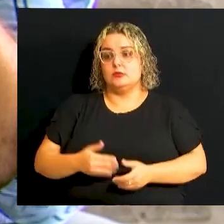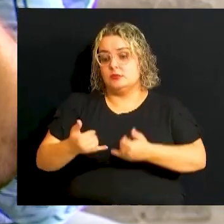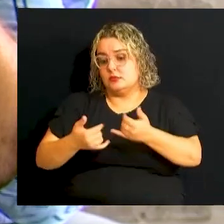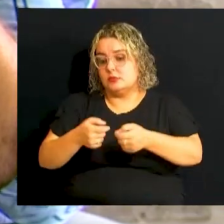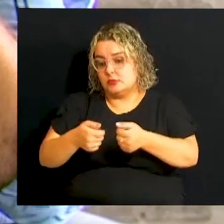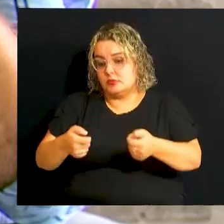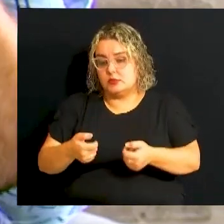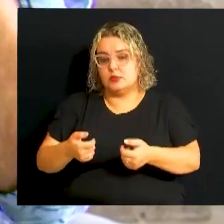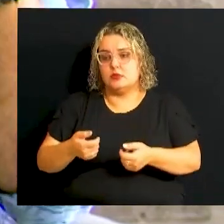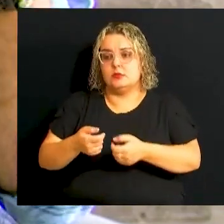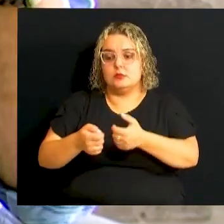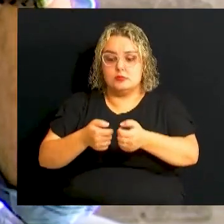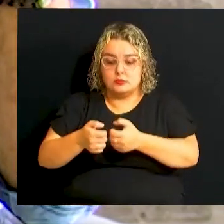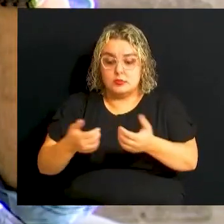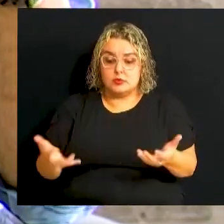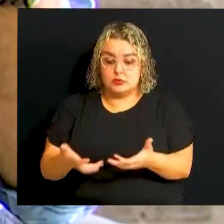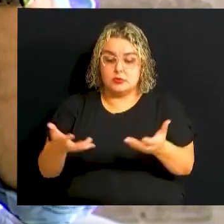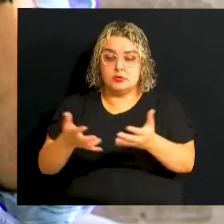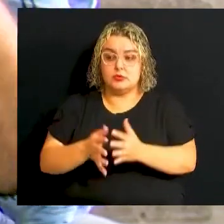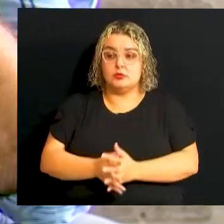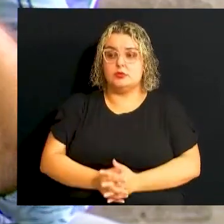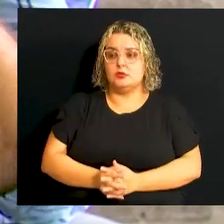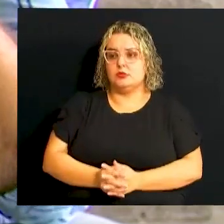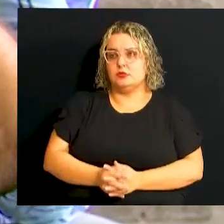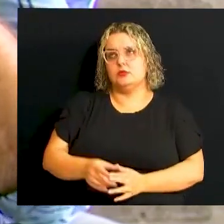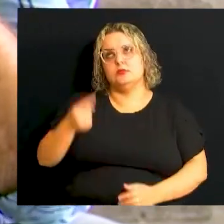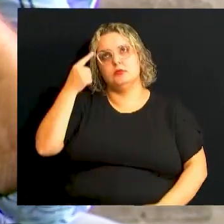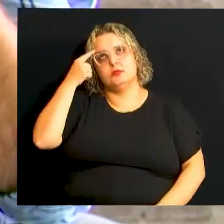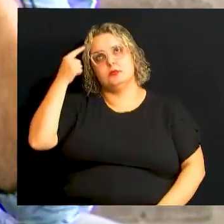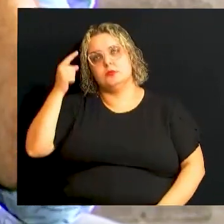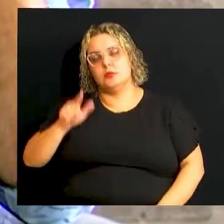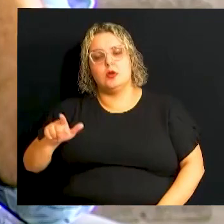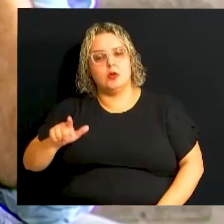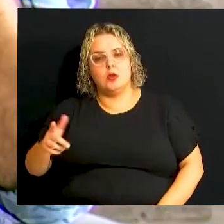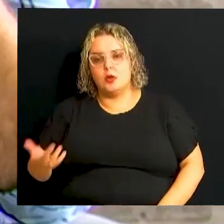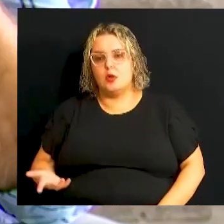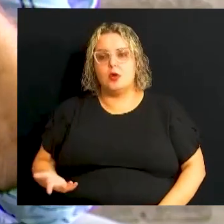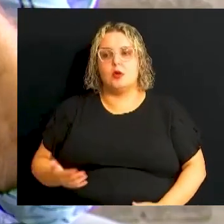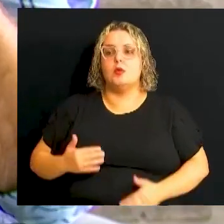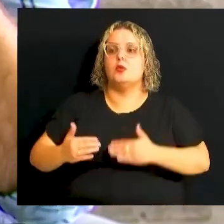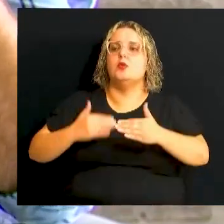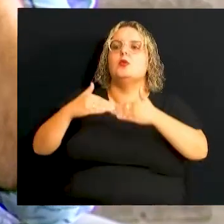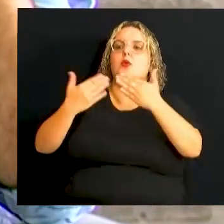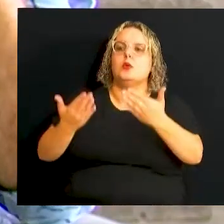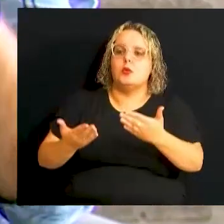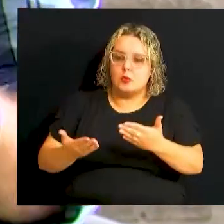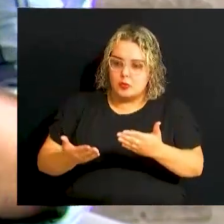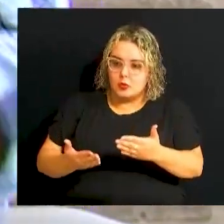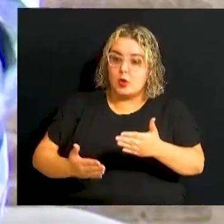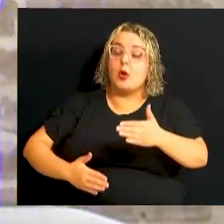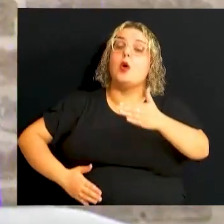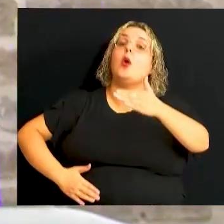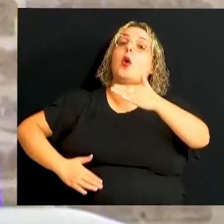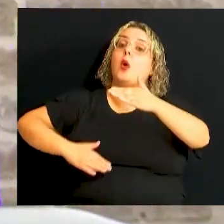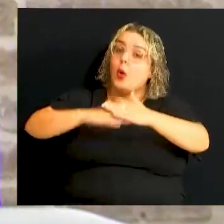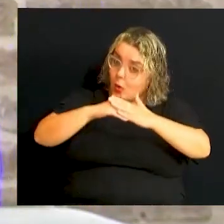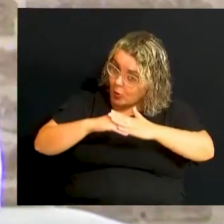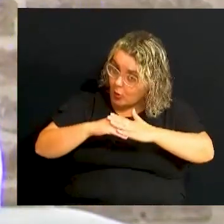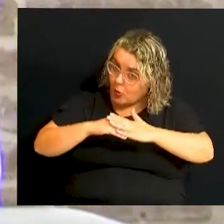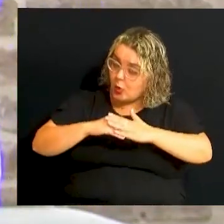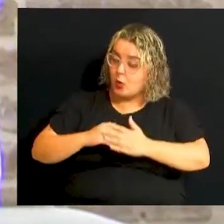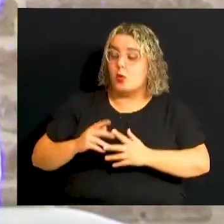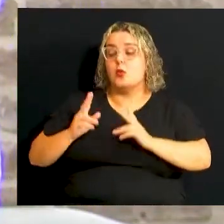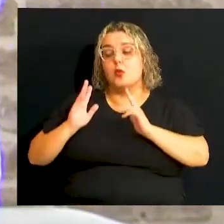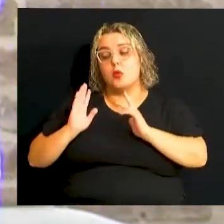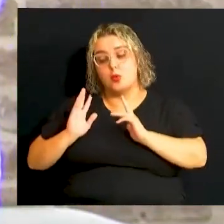jogo eletrônico, estimulando, né, o raciocínio lógico, enfim, até o desenvolvimento com limites,